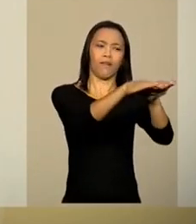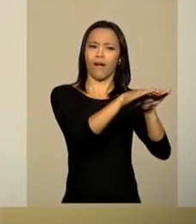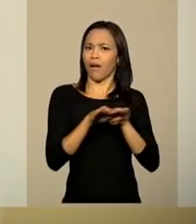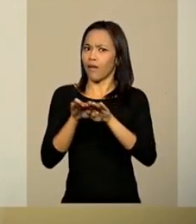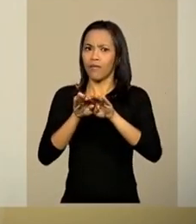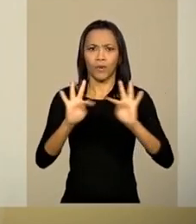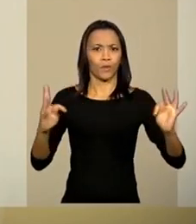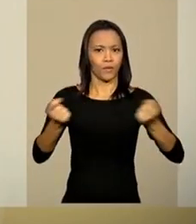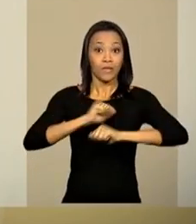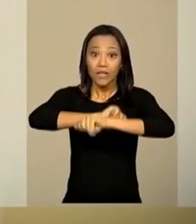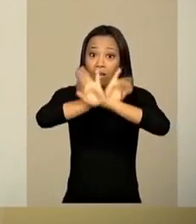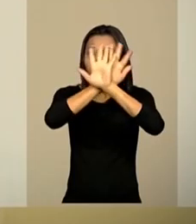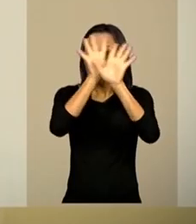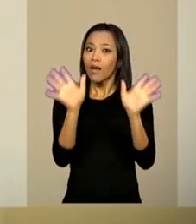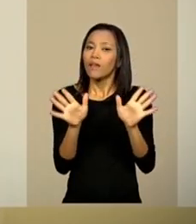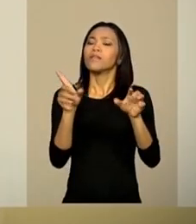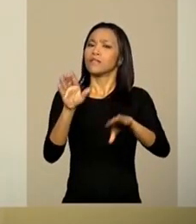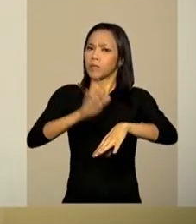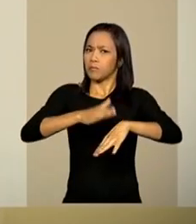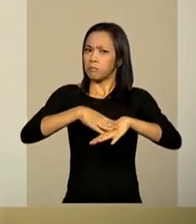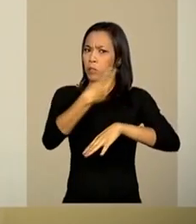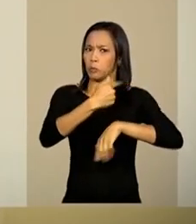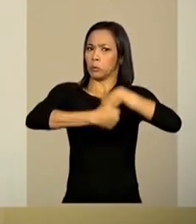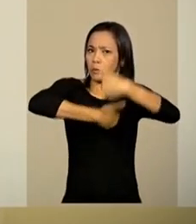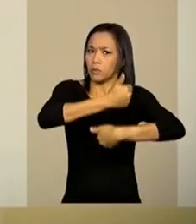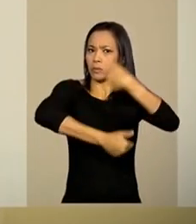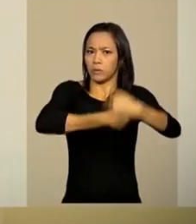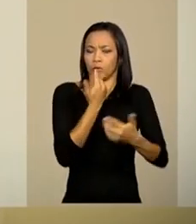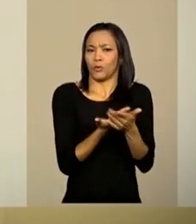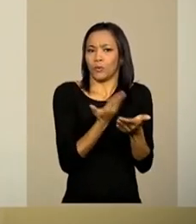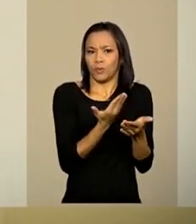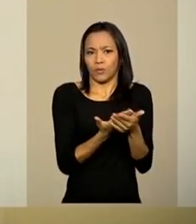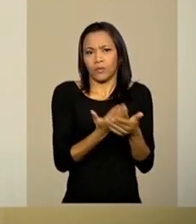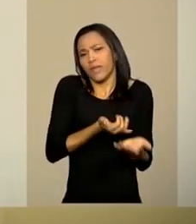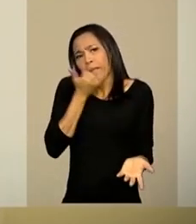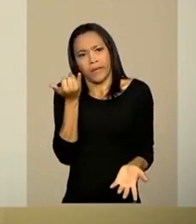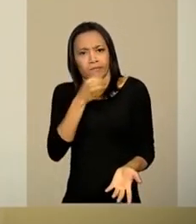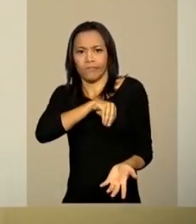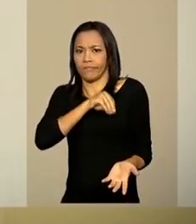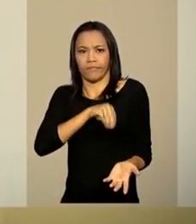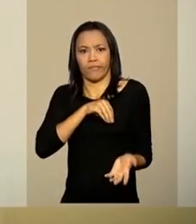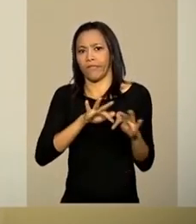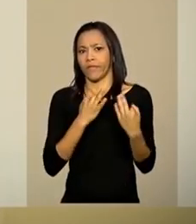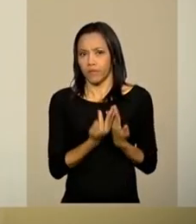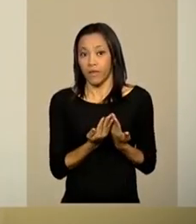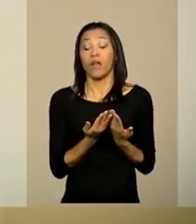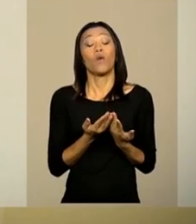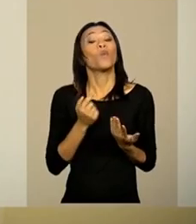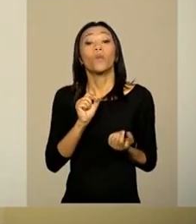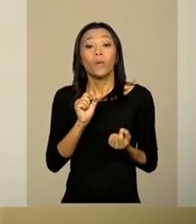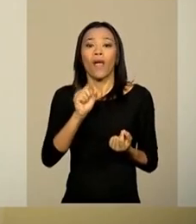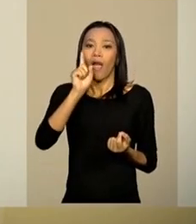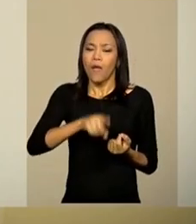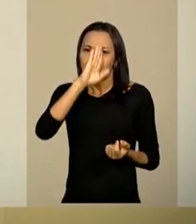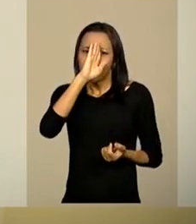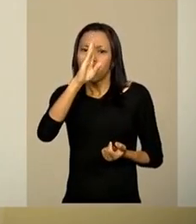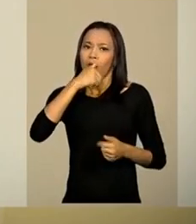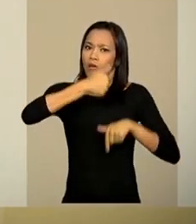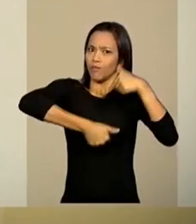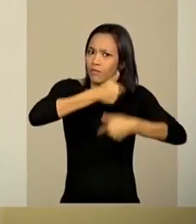transparente e pelo mérito do estudante, independentemente da renda da família. O que conta é o esforço do